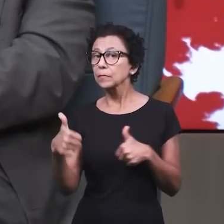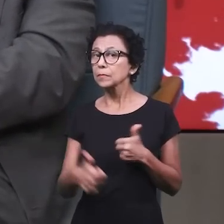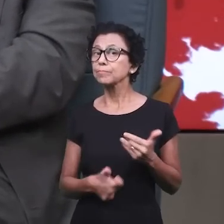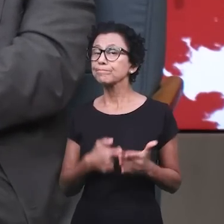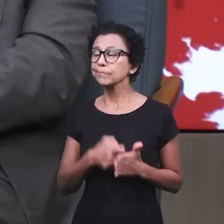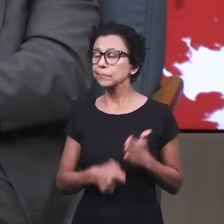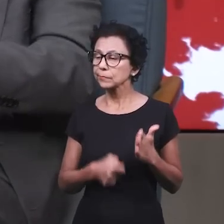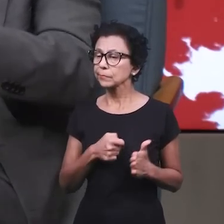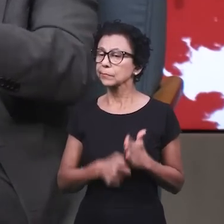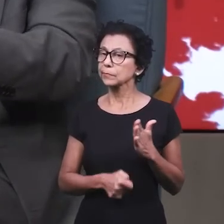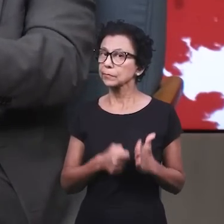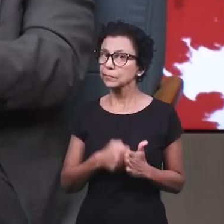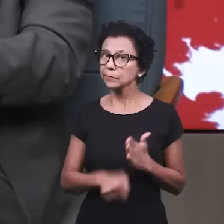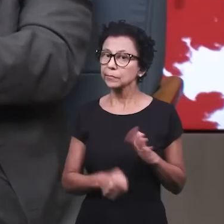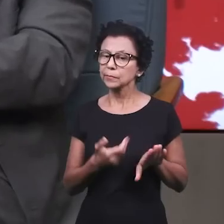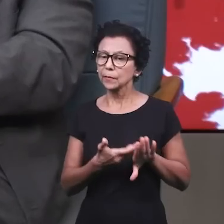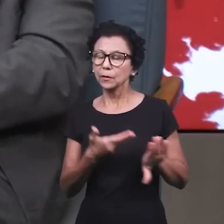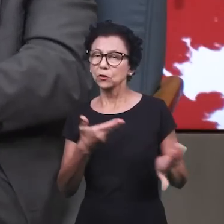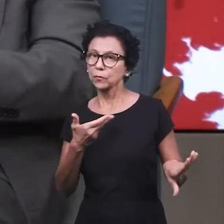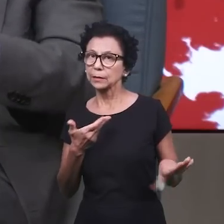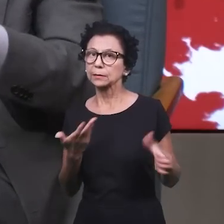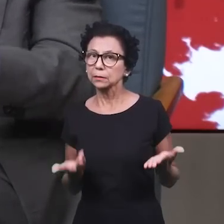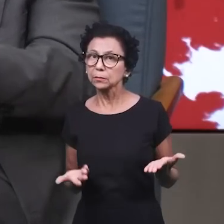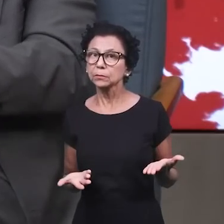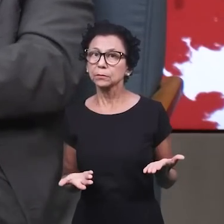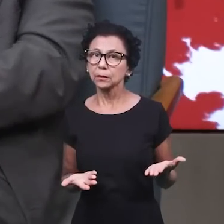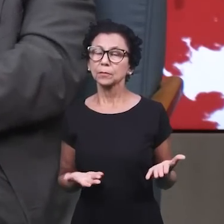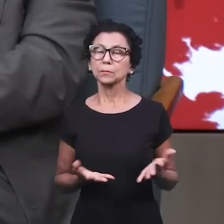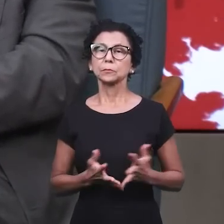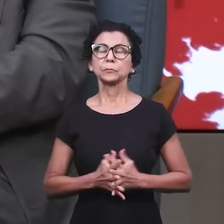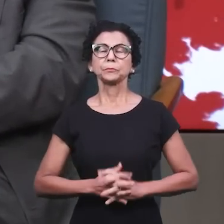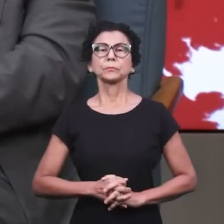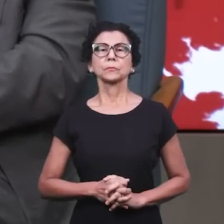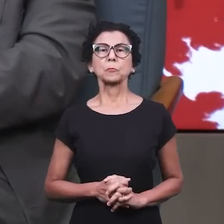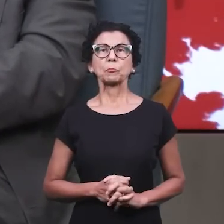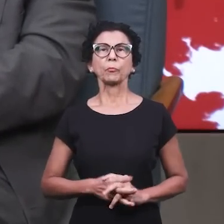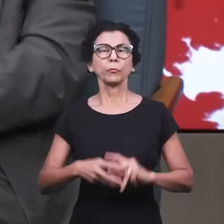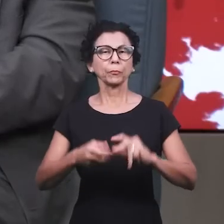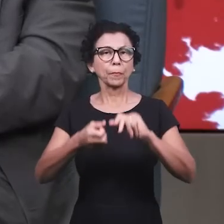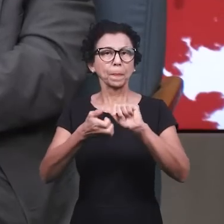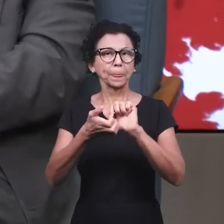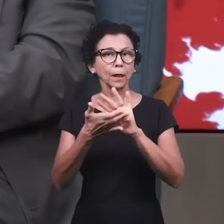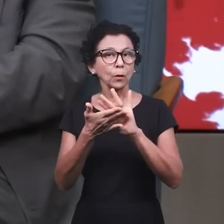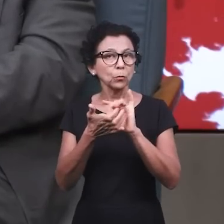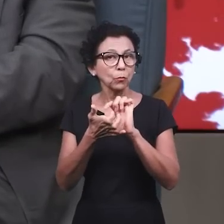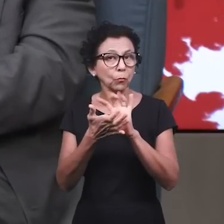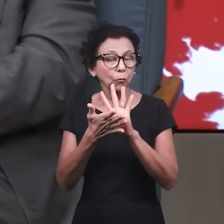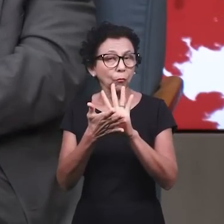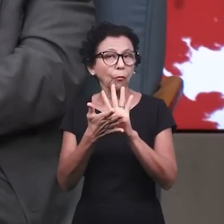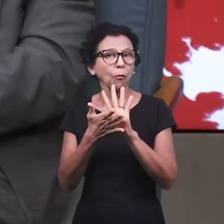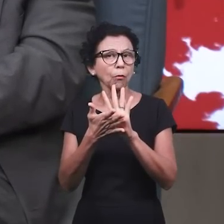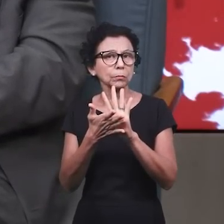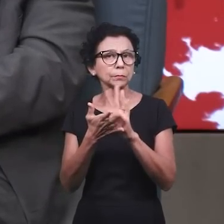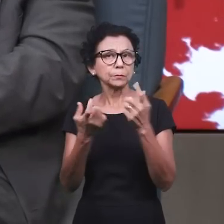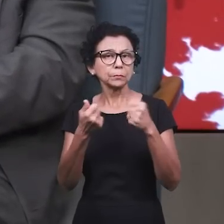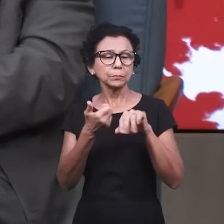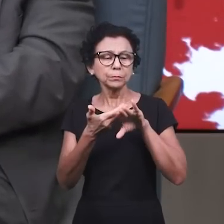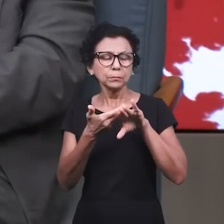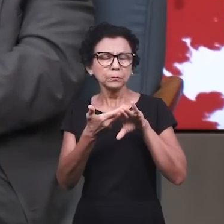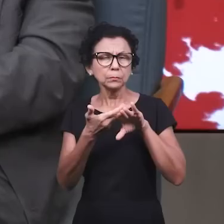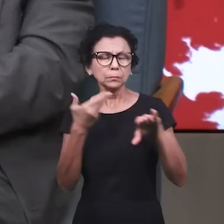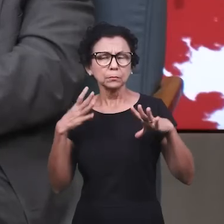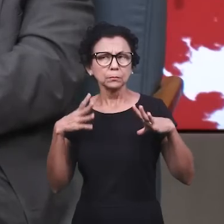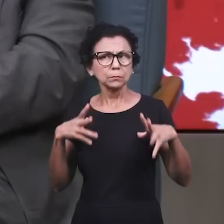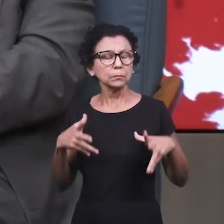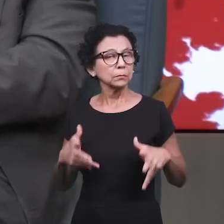incessante pela santificação, porque o louvor faz parte da santidade de